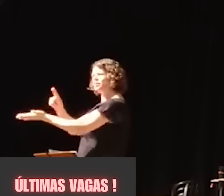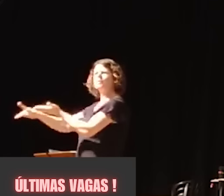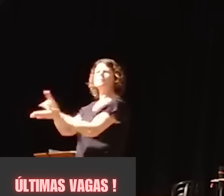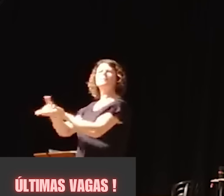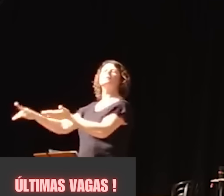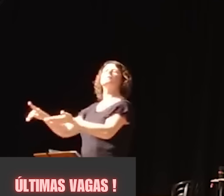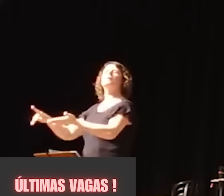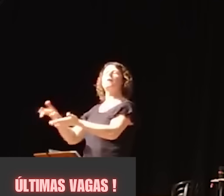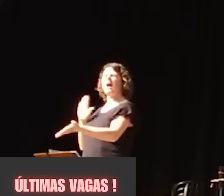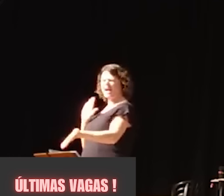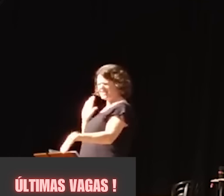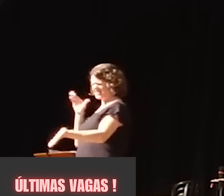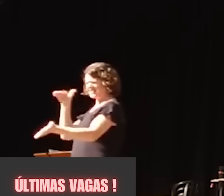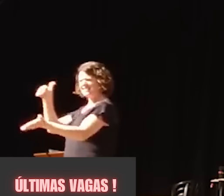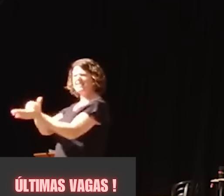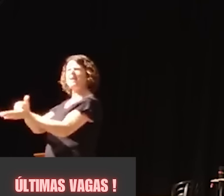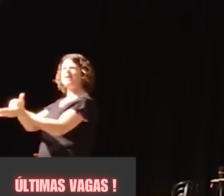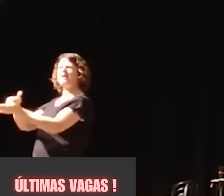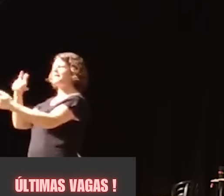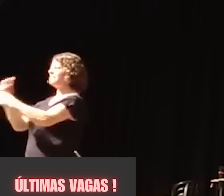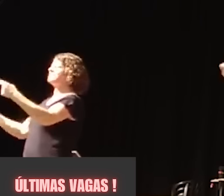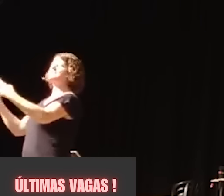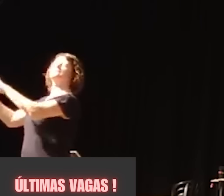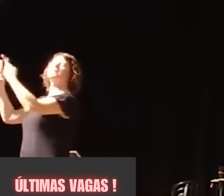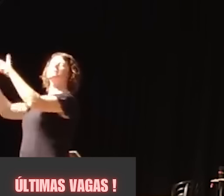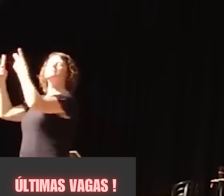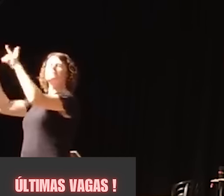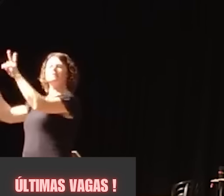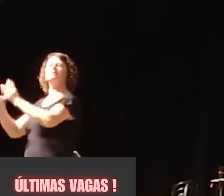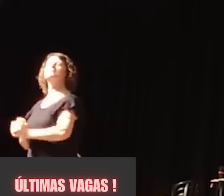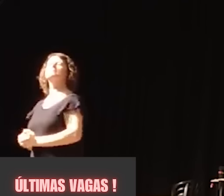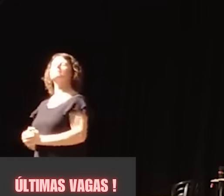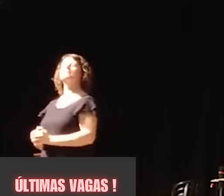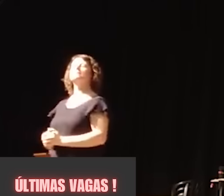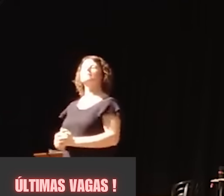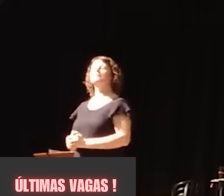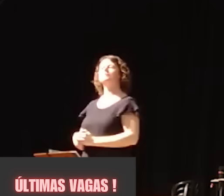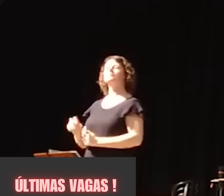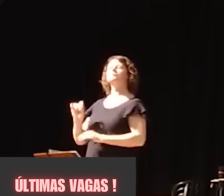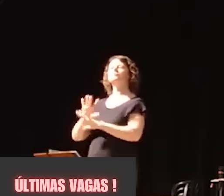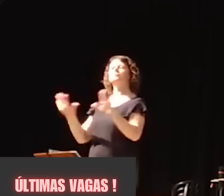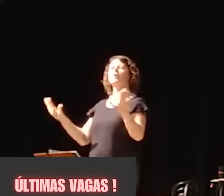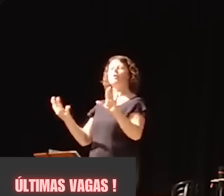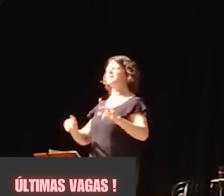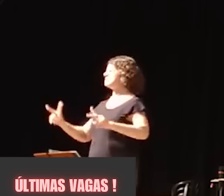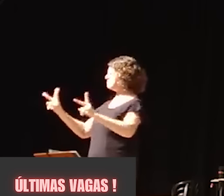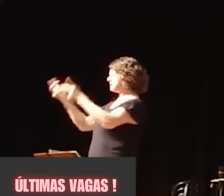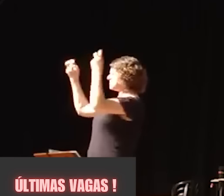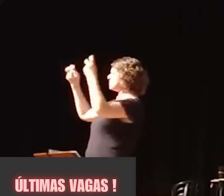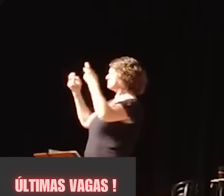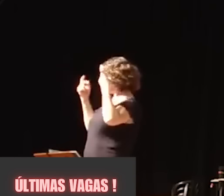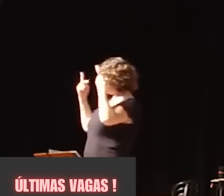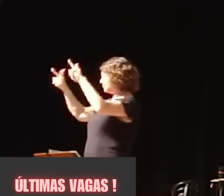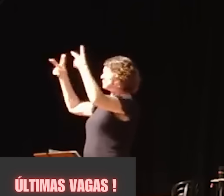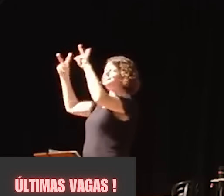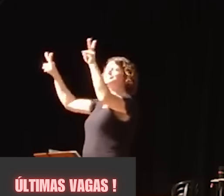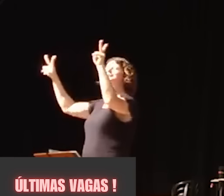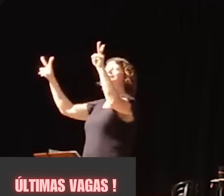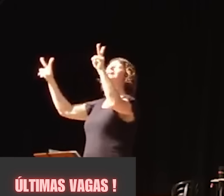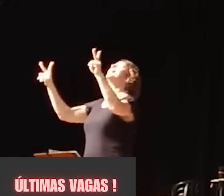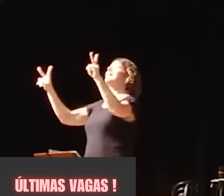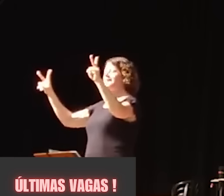a guarda quando o googo soa p o googo soou aí ele Baixa a guarda